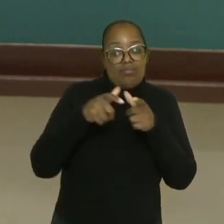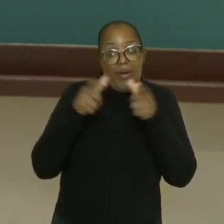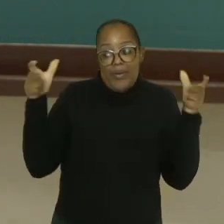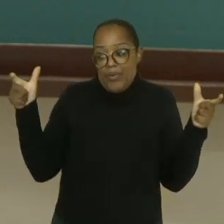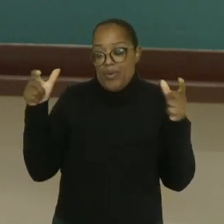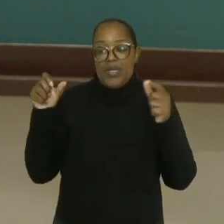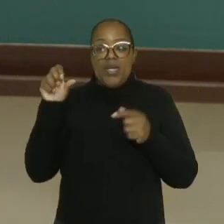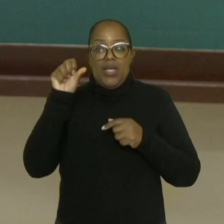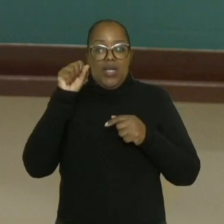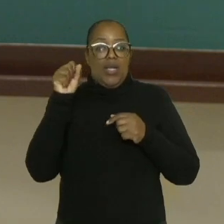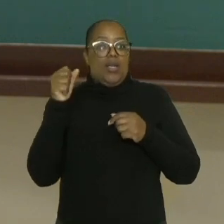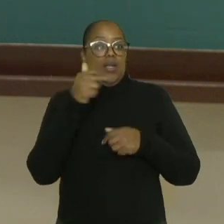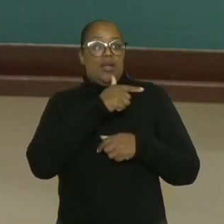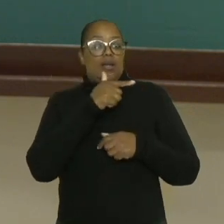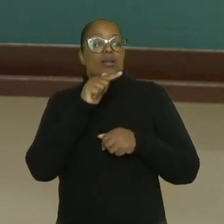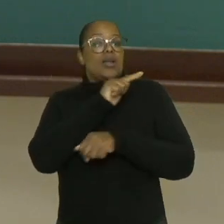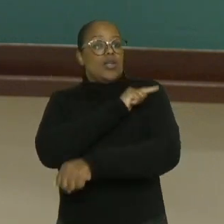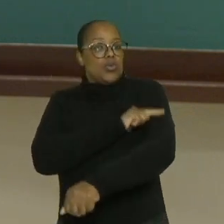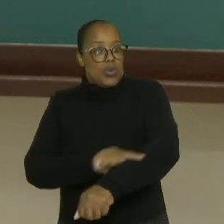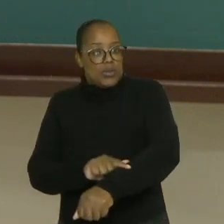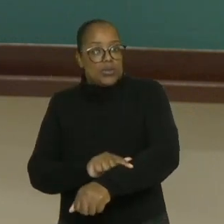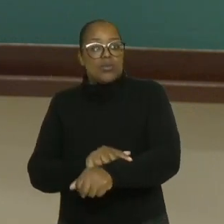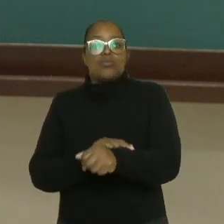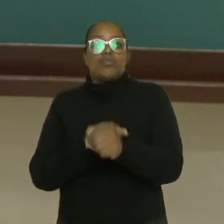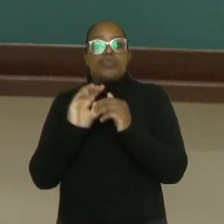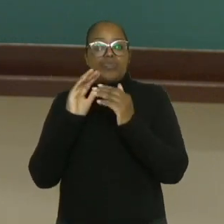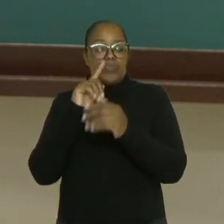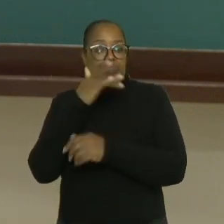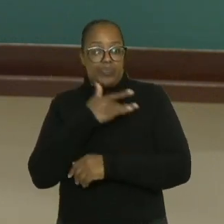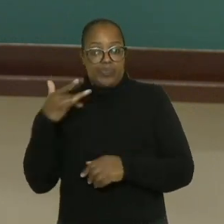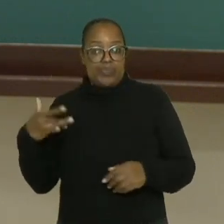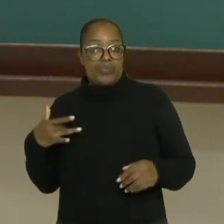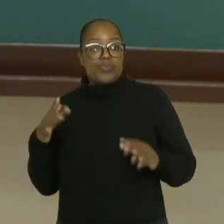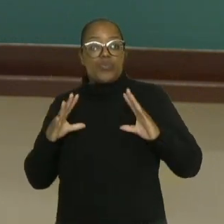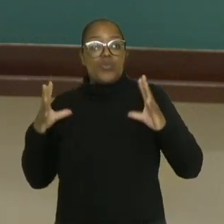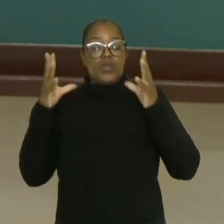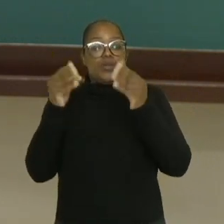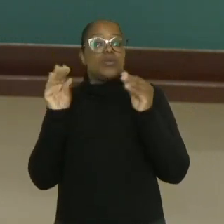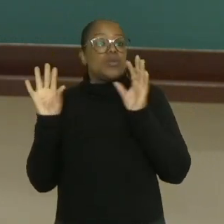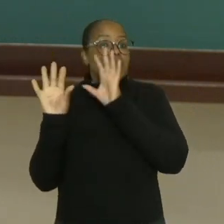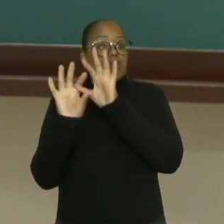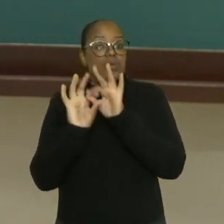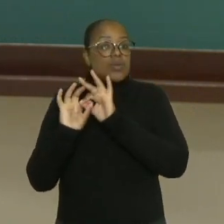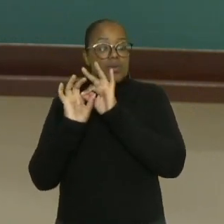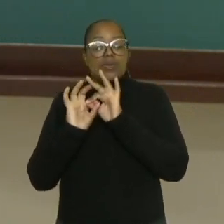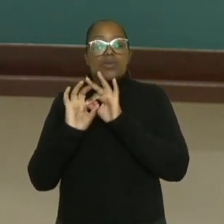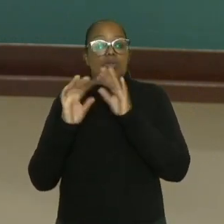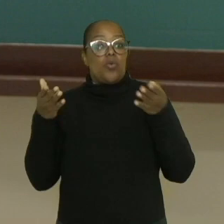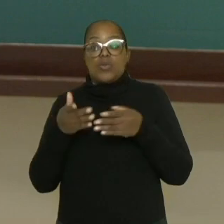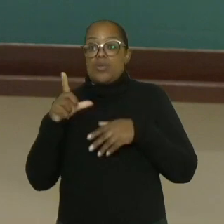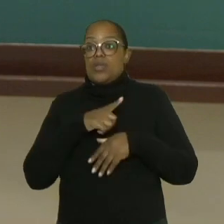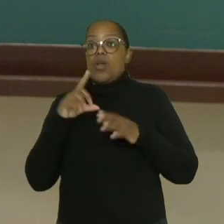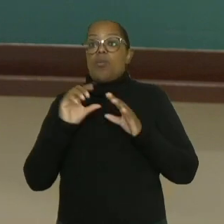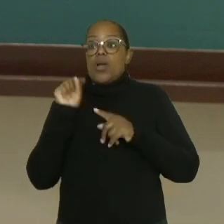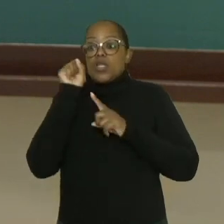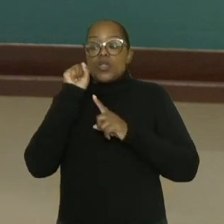como educação e saúde. E todos eles estão interligados. Hoje, para ter uma sociedade democrática com cidadania, nós